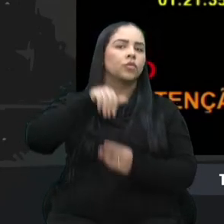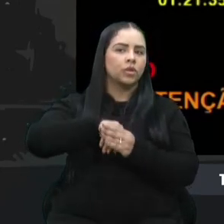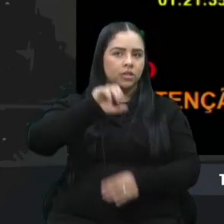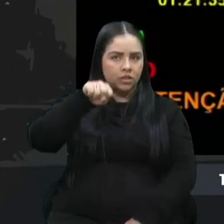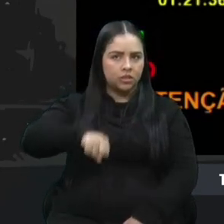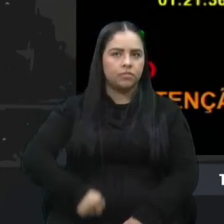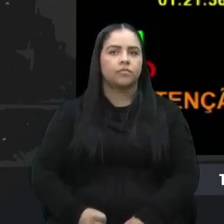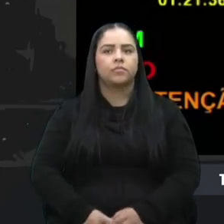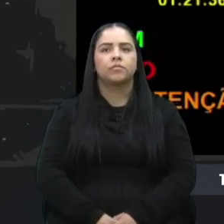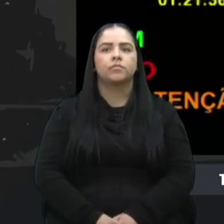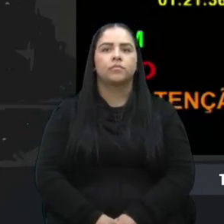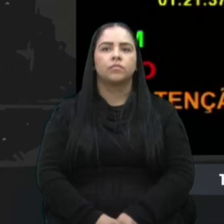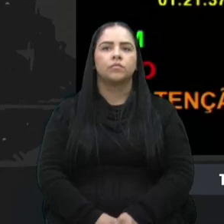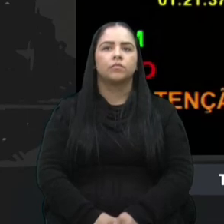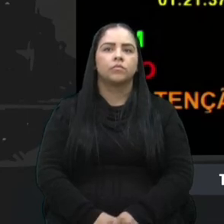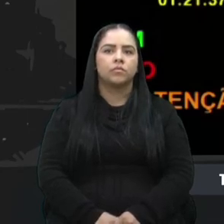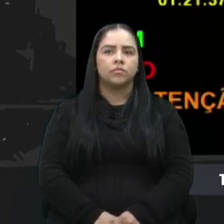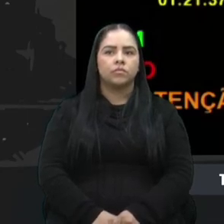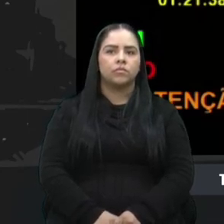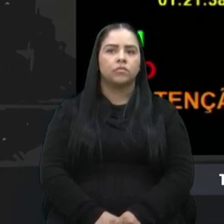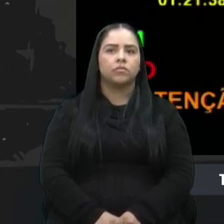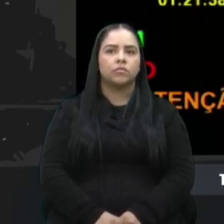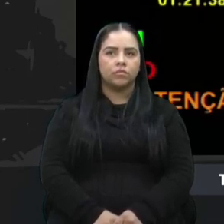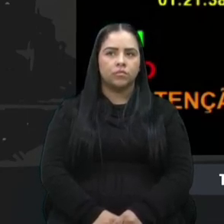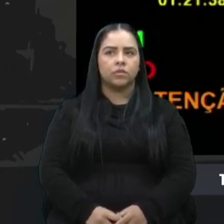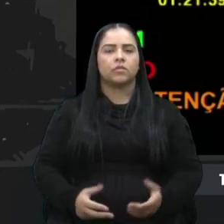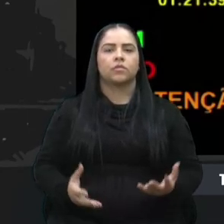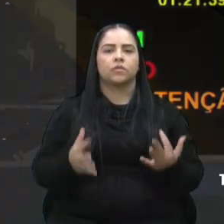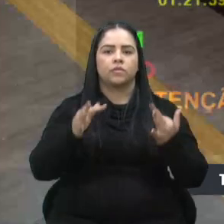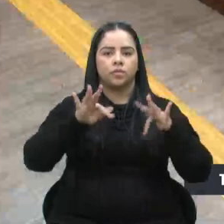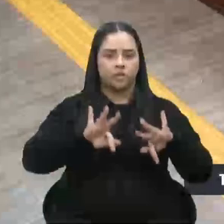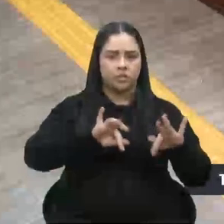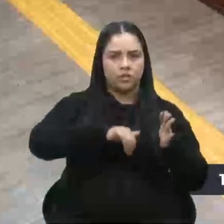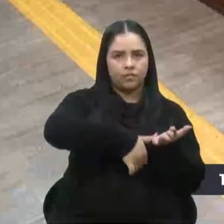sim. Encerrada o registro dos votos, encerrada a votação. A emenda de